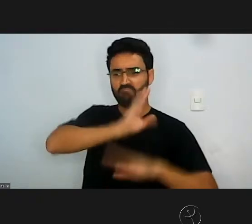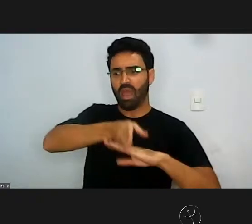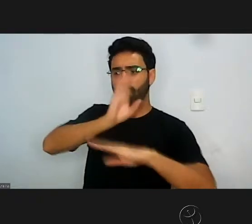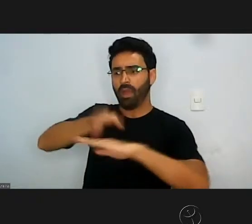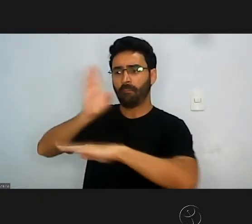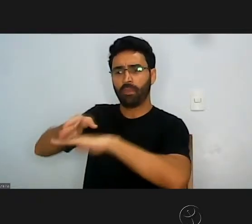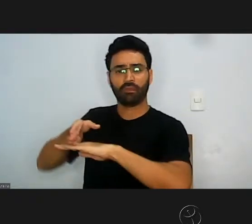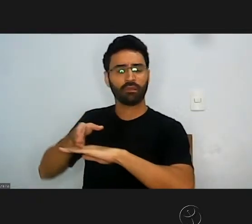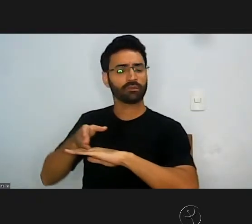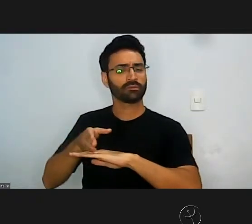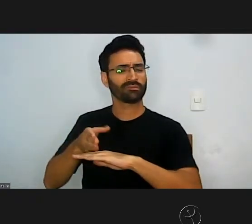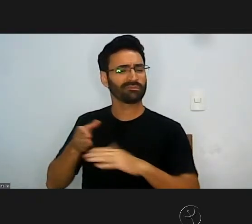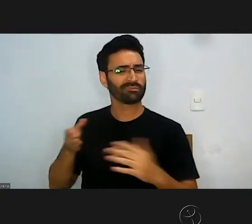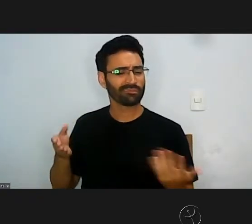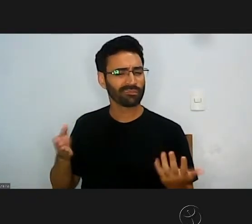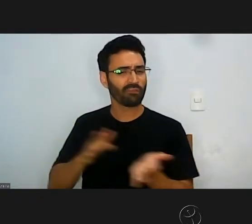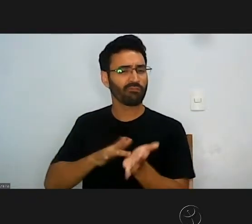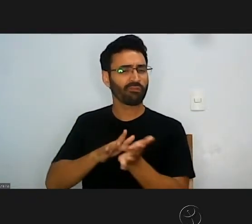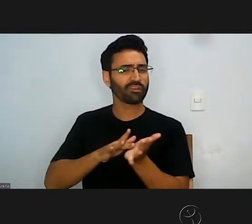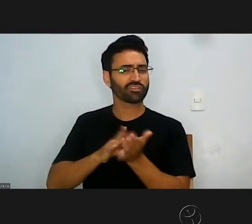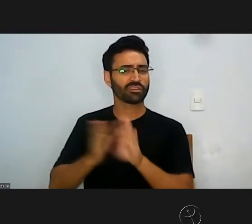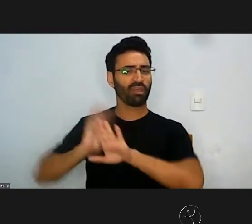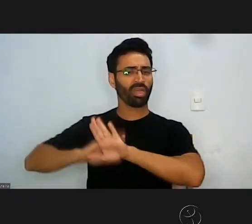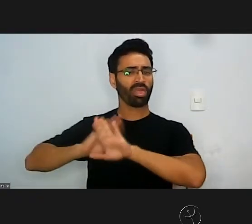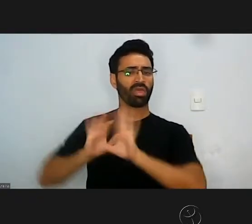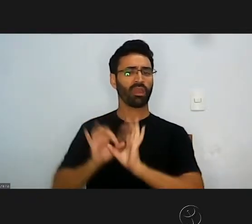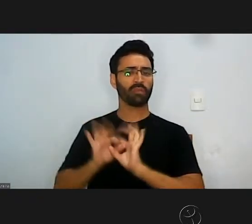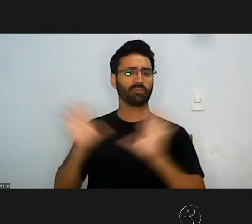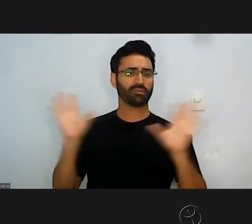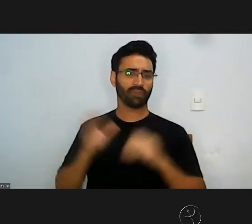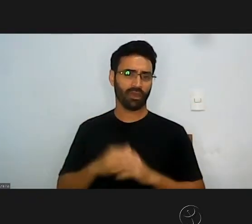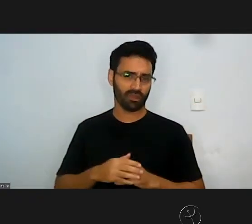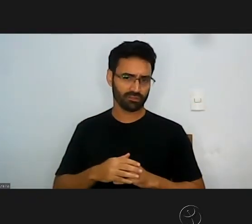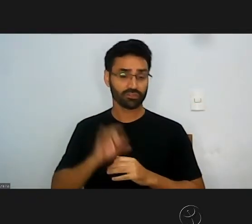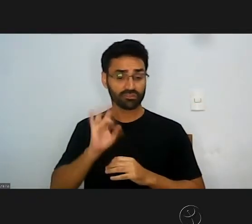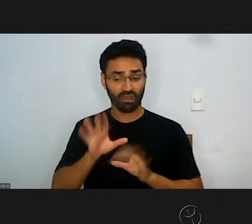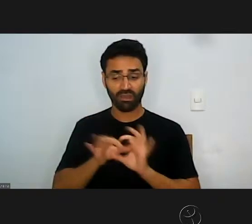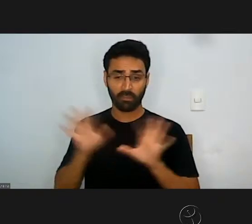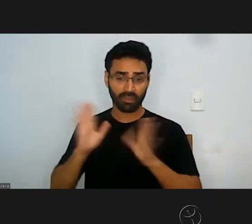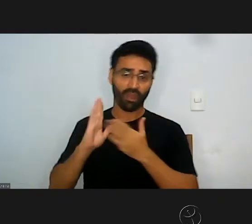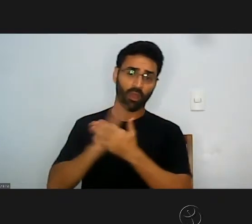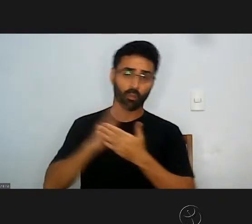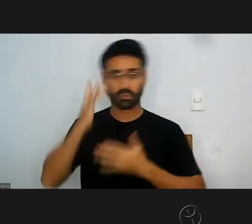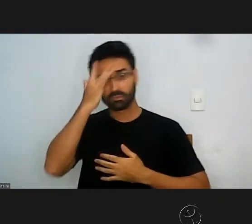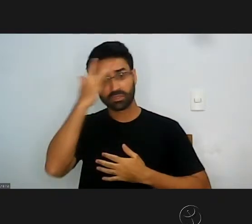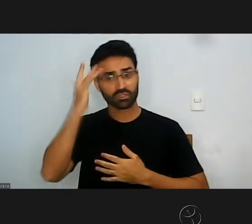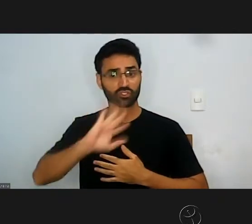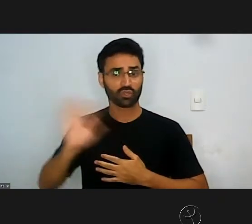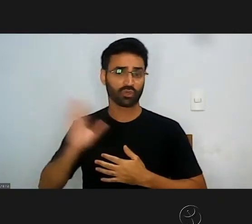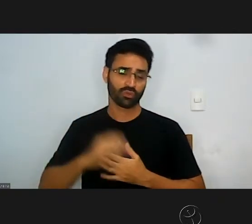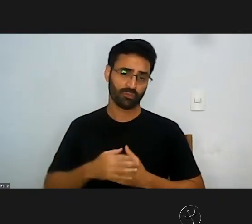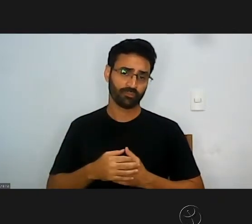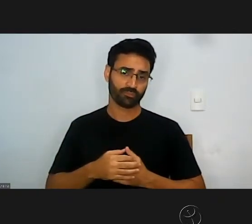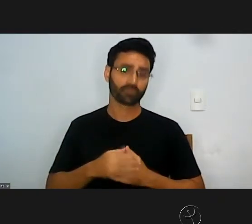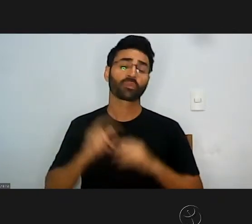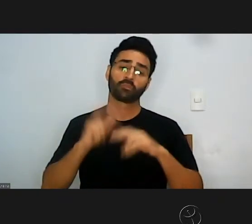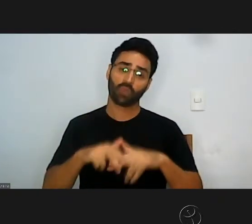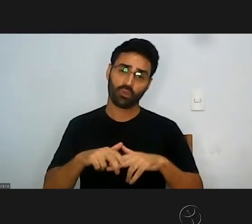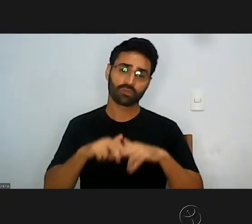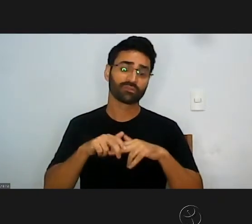alguns poucos. Esse é um possível desfecho que está tomando forma no